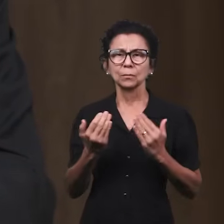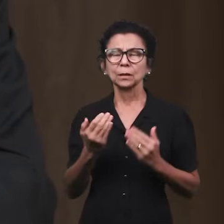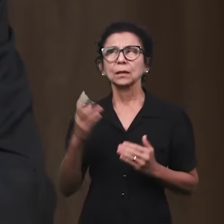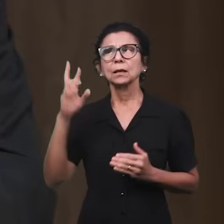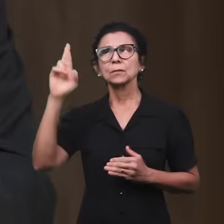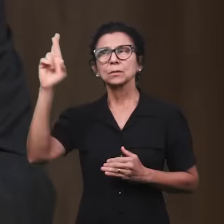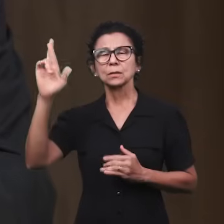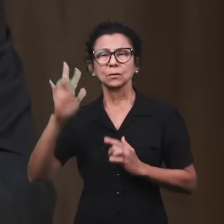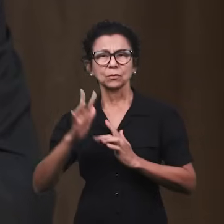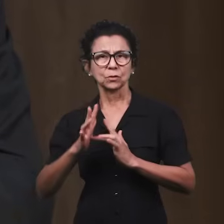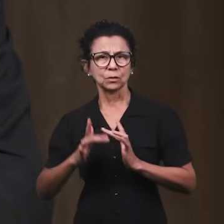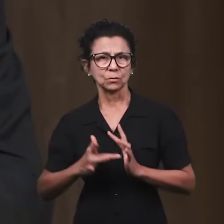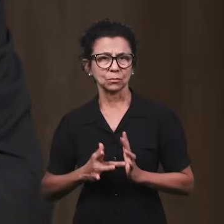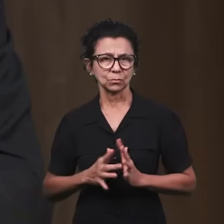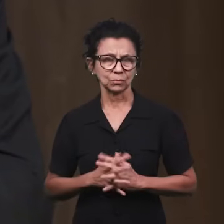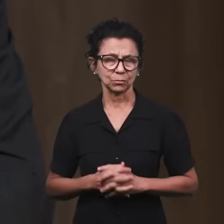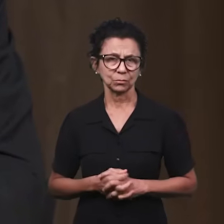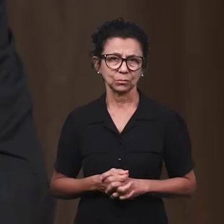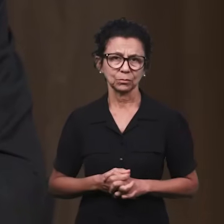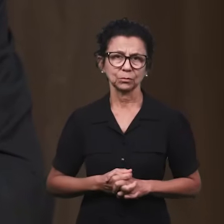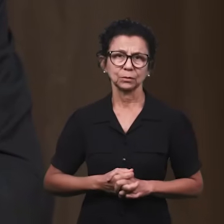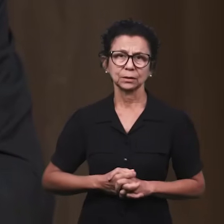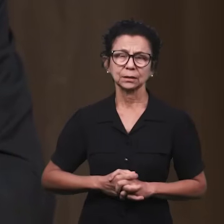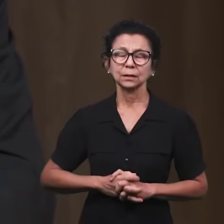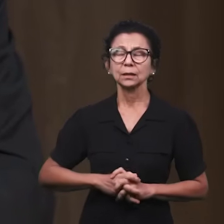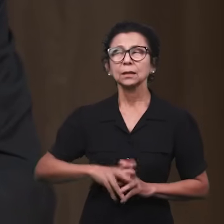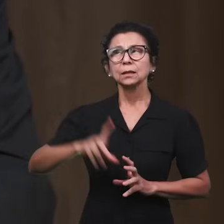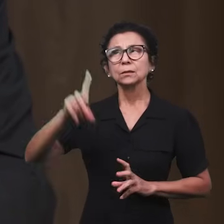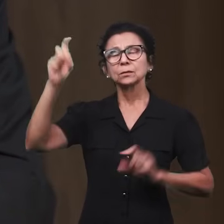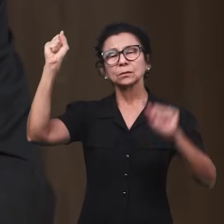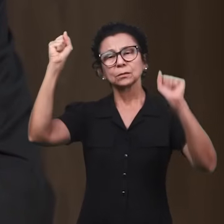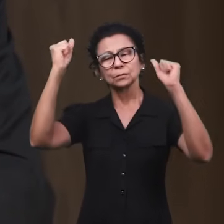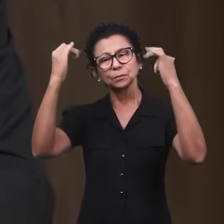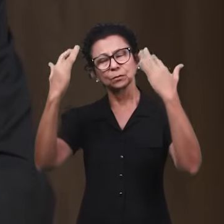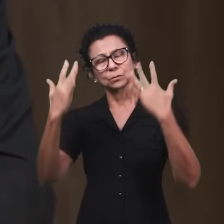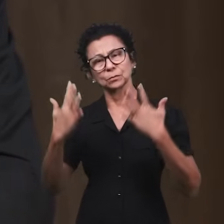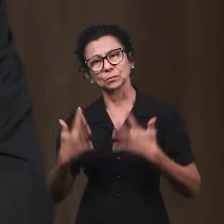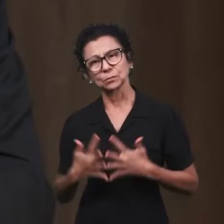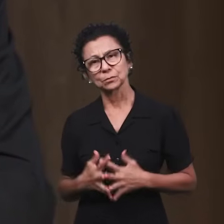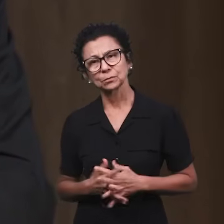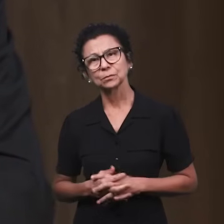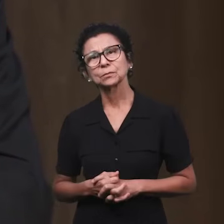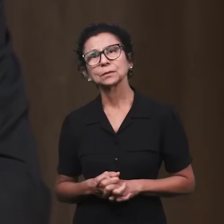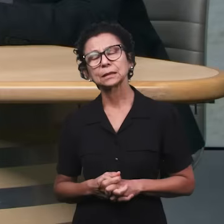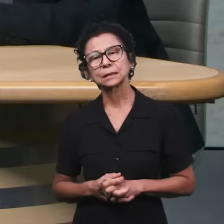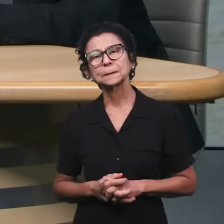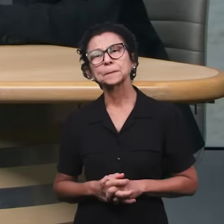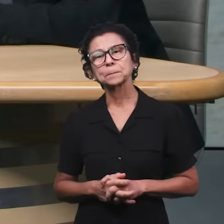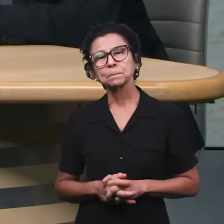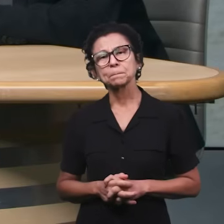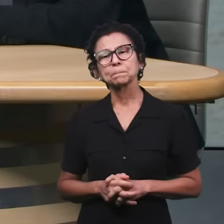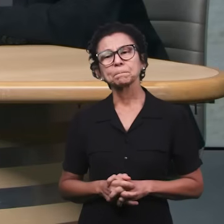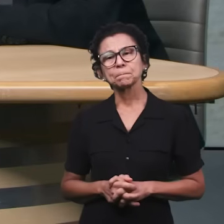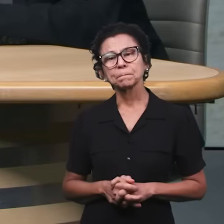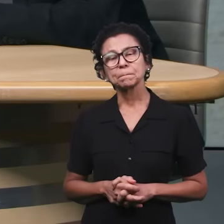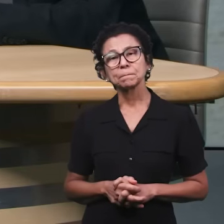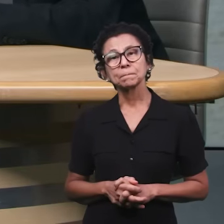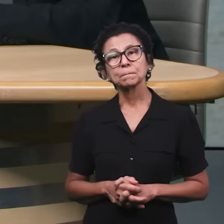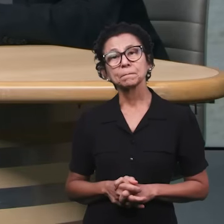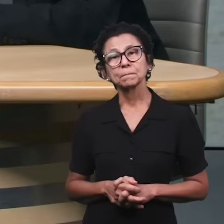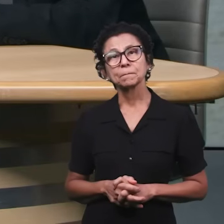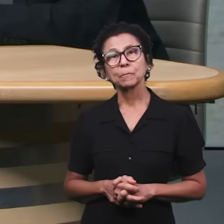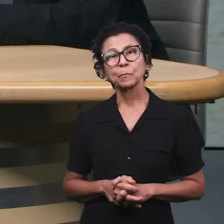Senhor, nós temos a bênção do Senhor, não é verdade, Douglas? Tem, e é tudo isso que sustenta.